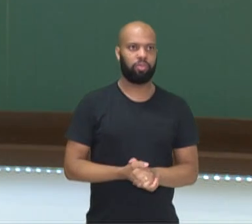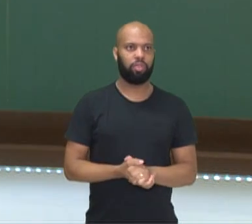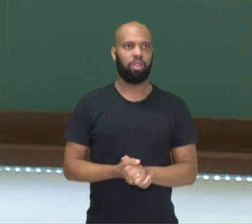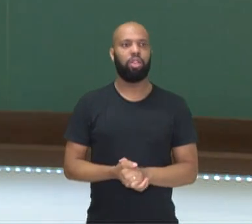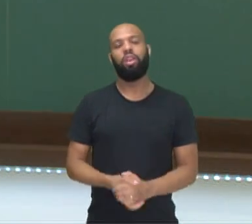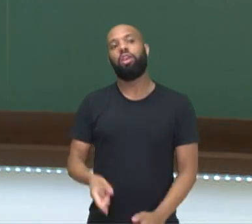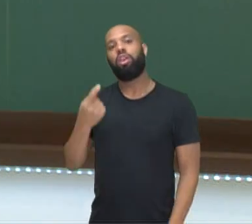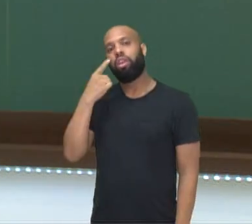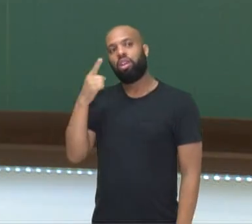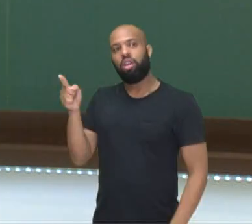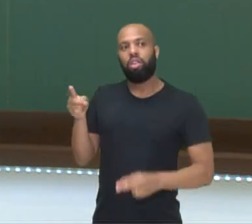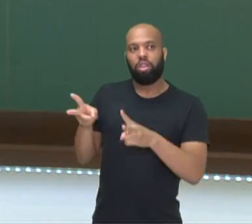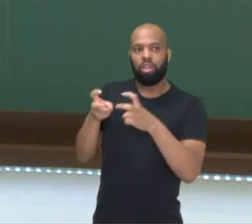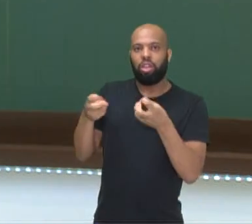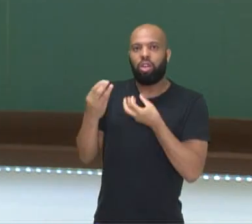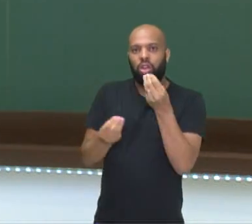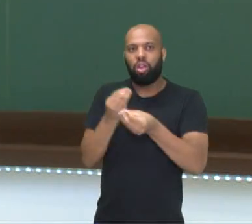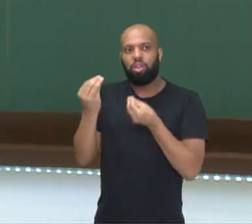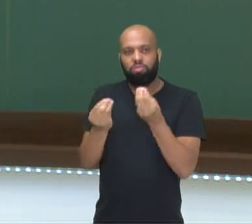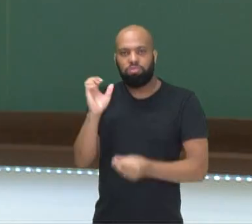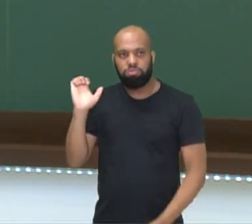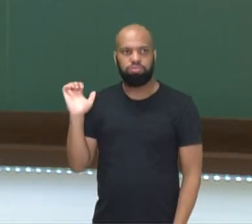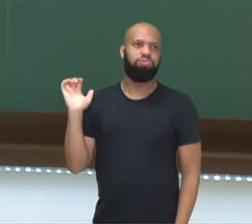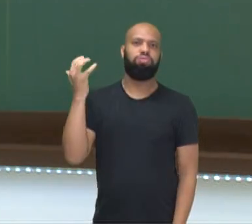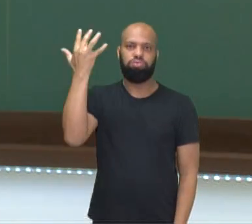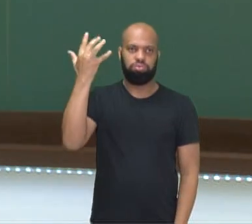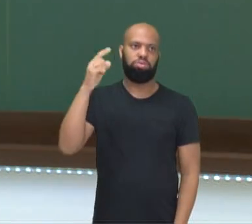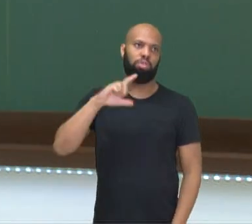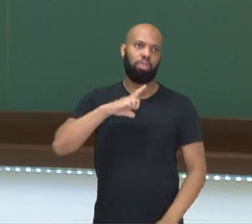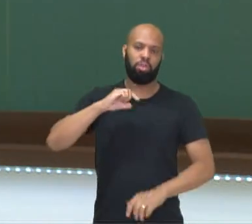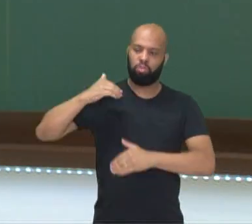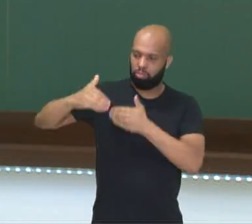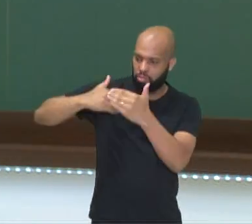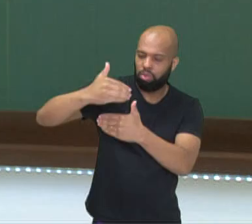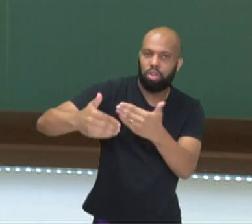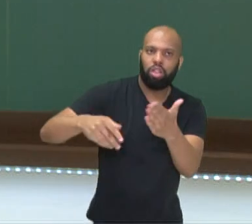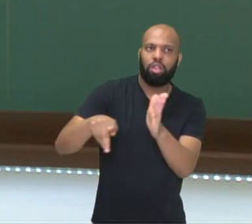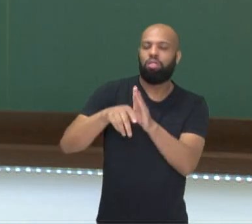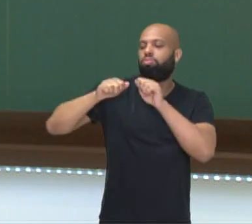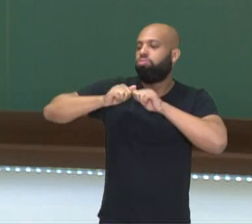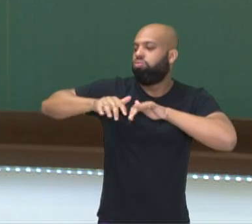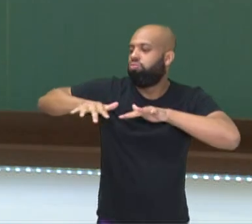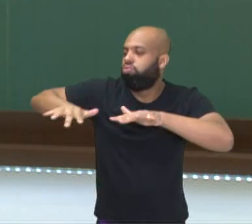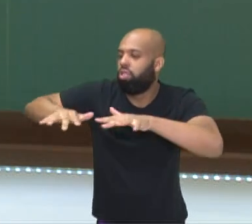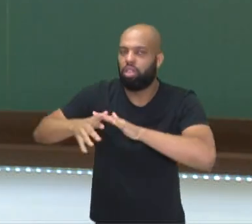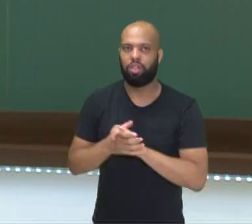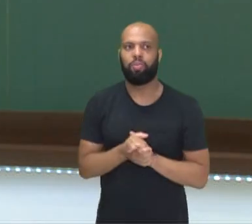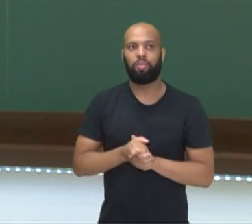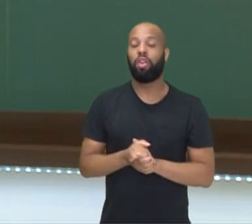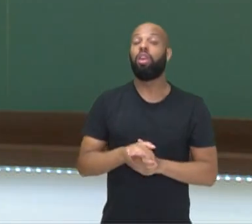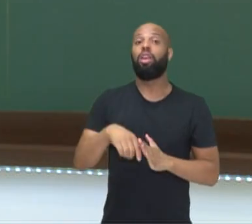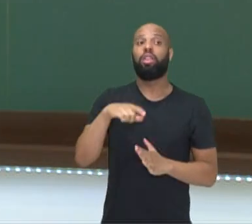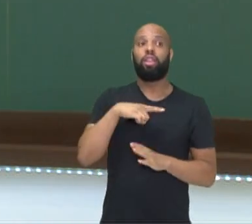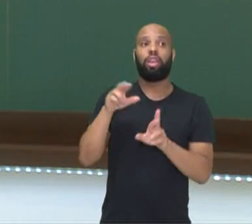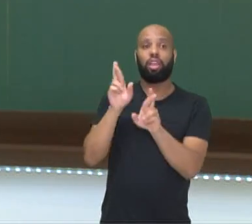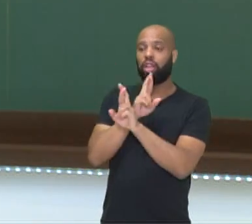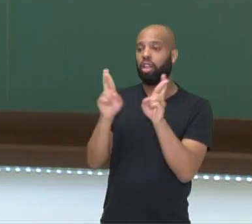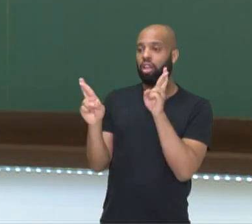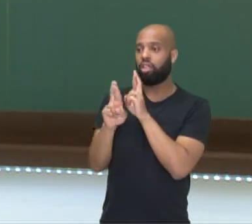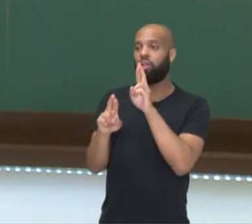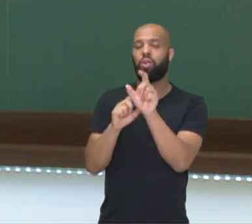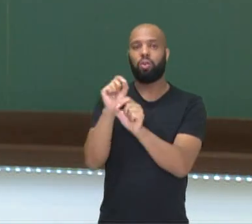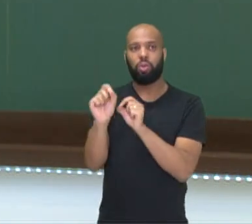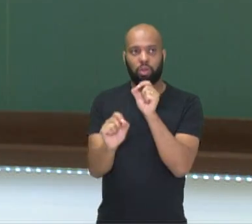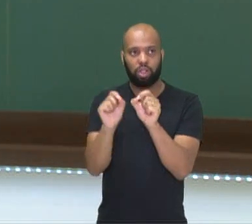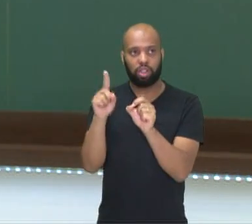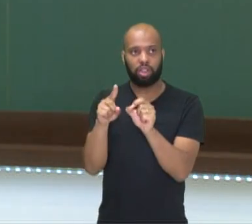Aqui nós percebemos como acontece o processo de transmissão dessa doença. Então está envolvido com